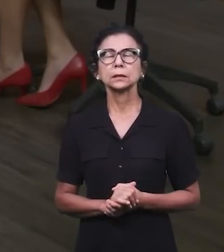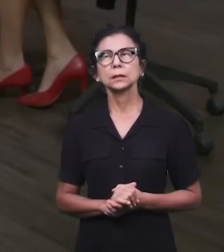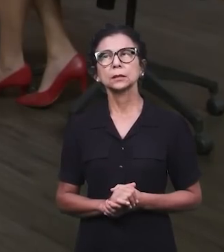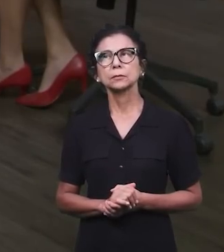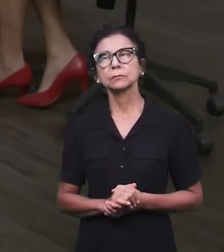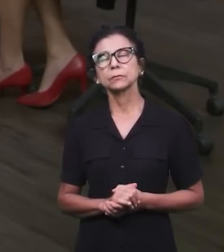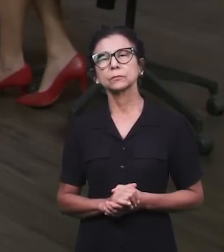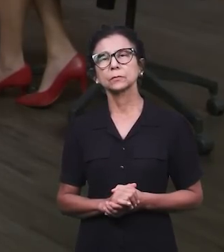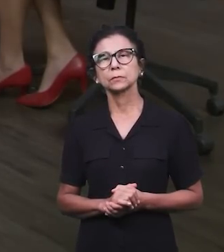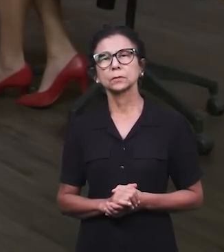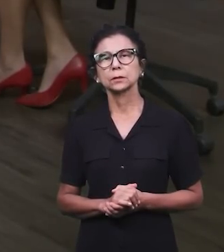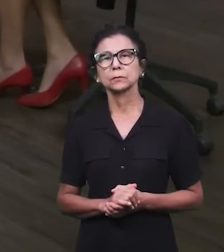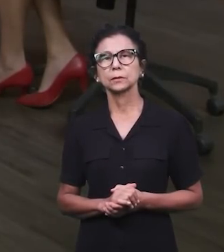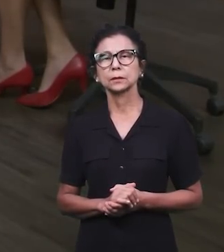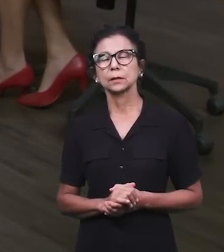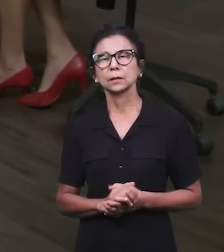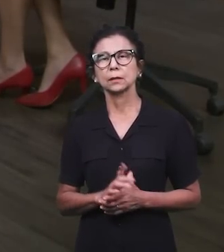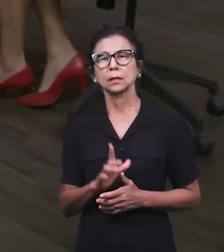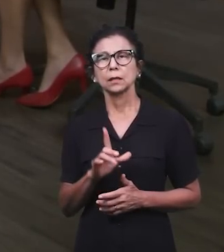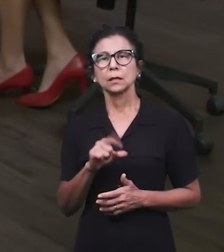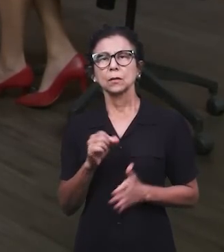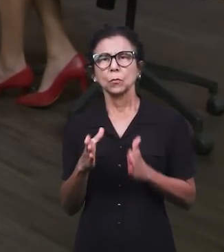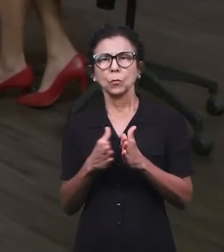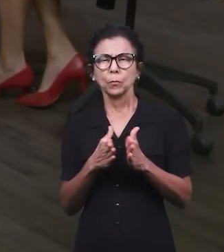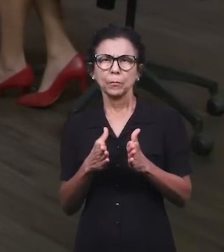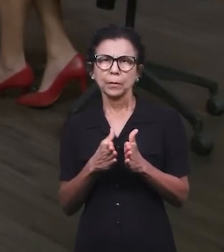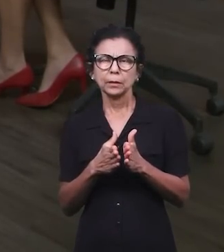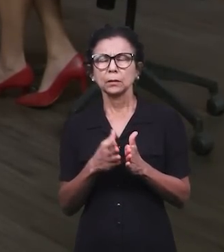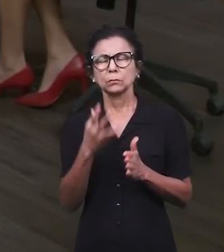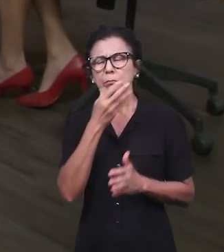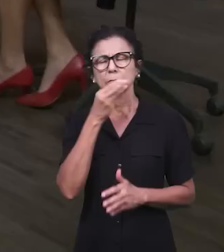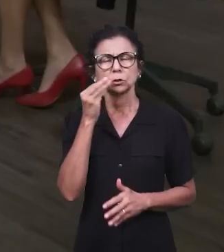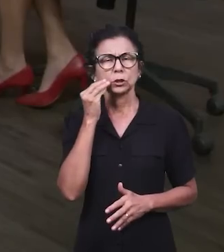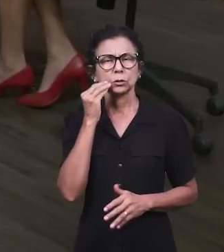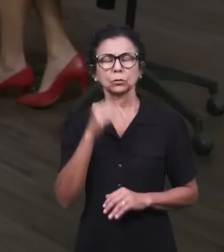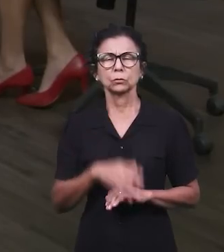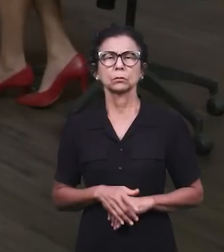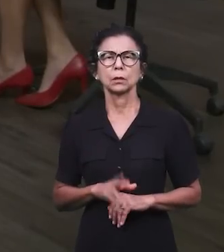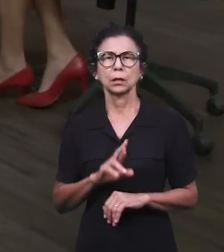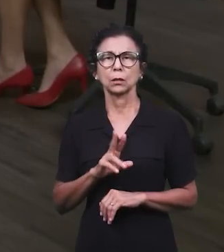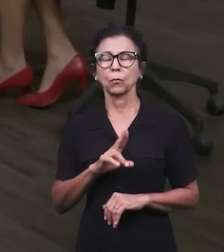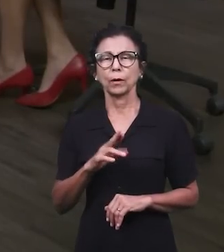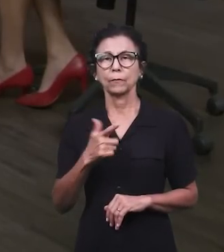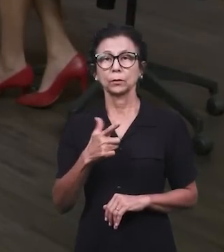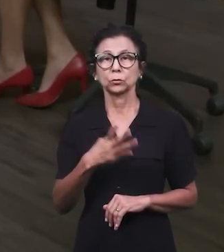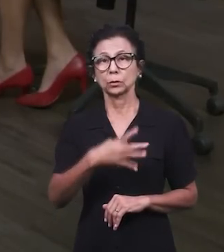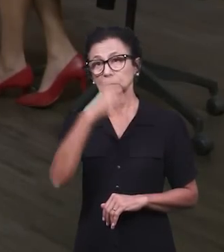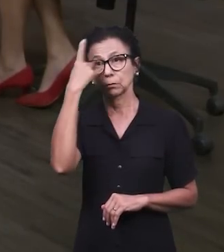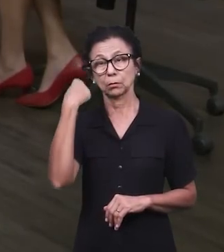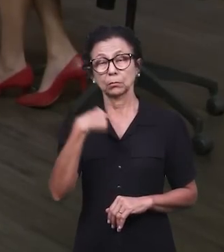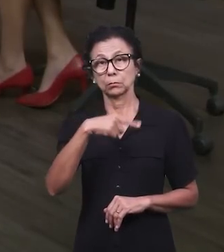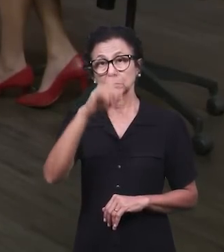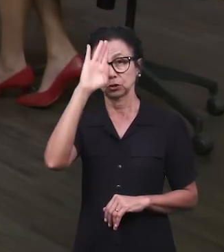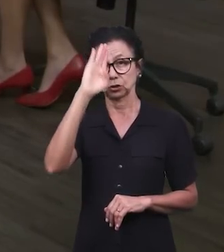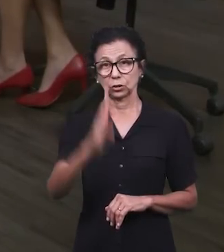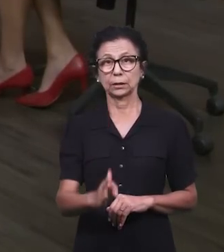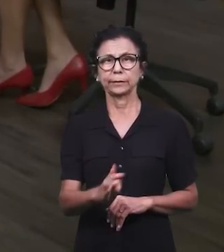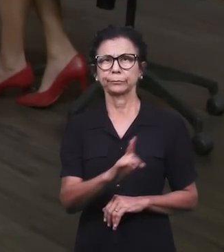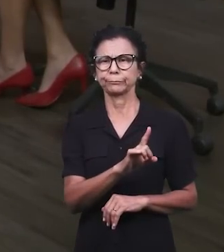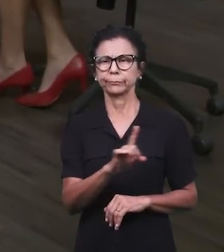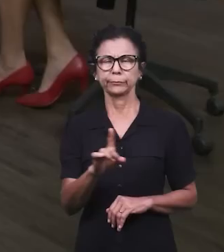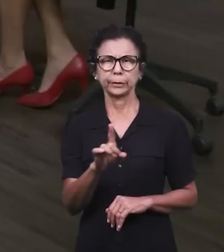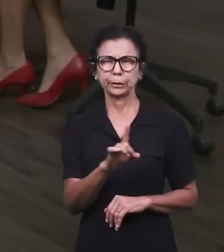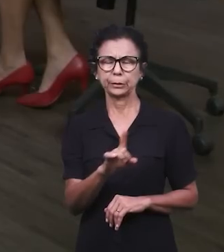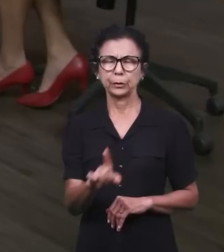dias, não 24 horas direto, né? Uhum. Aquele período do dia que você faz, né? Como as coisas vão se